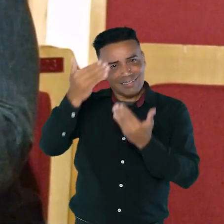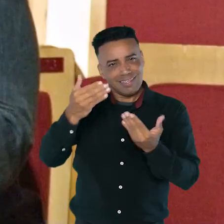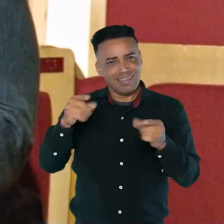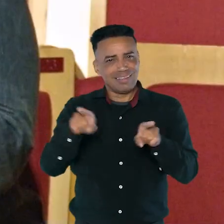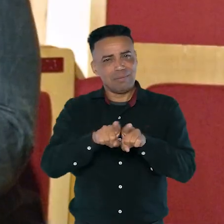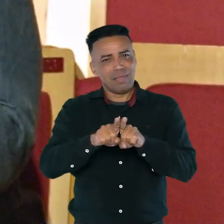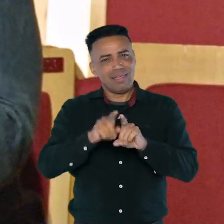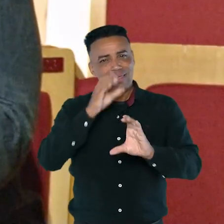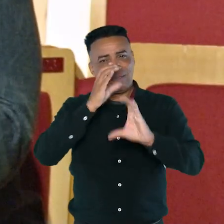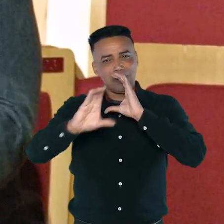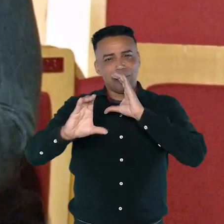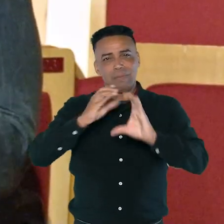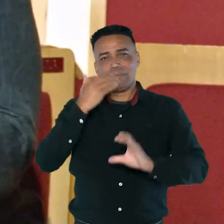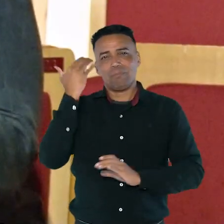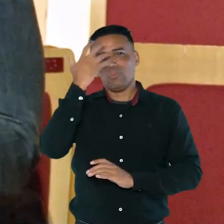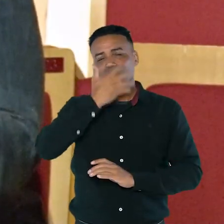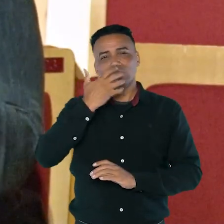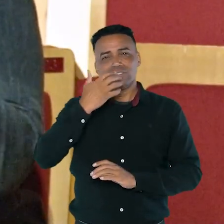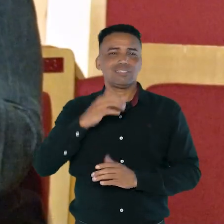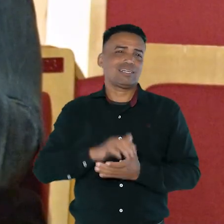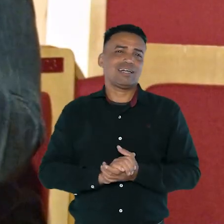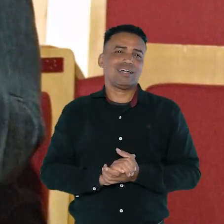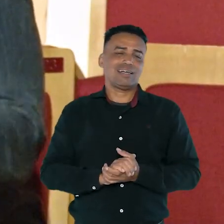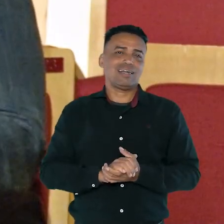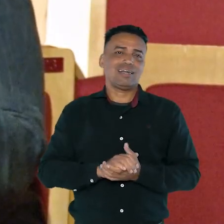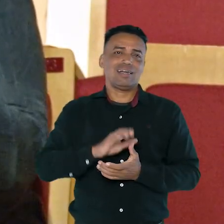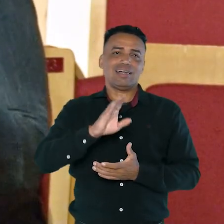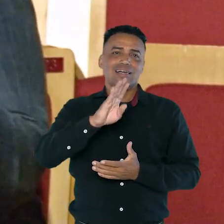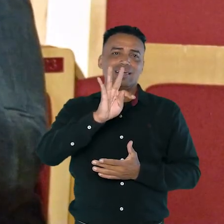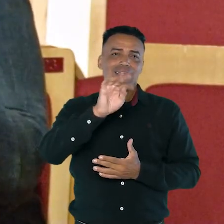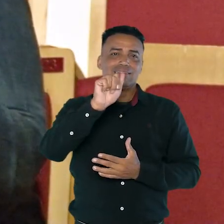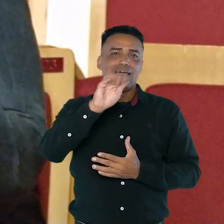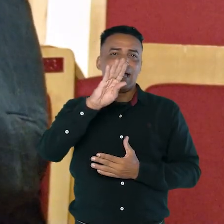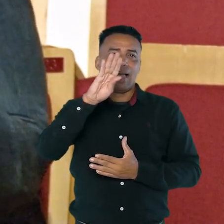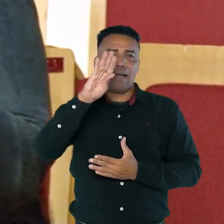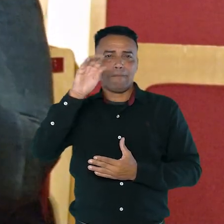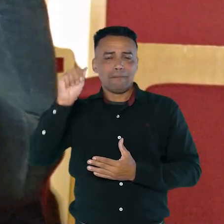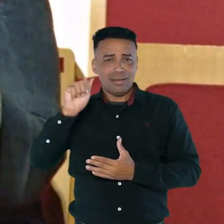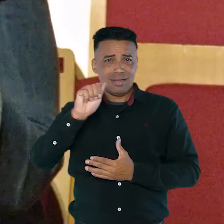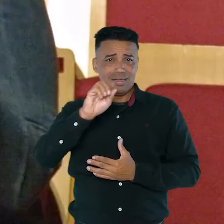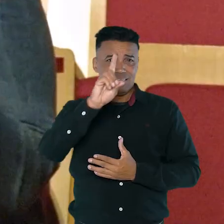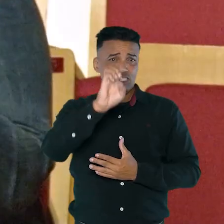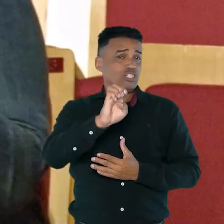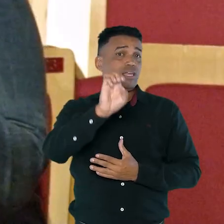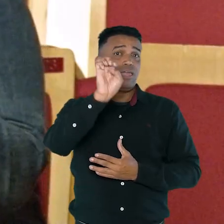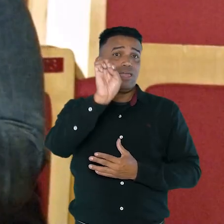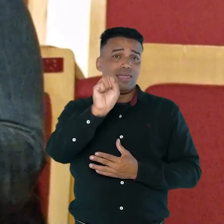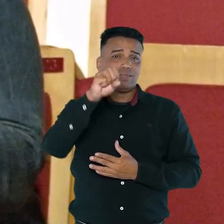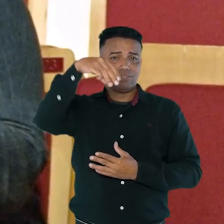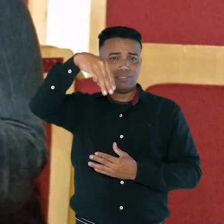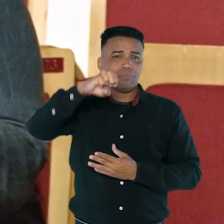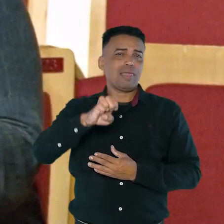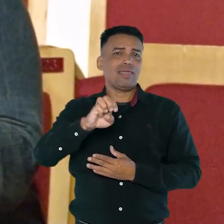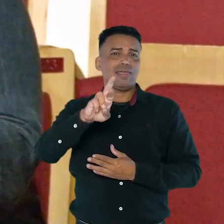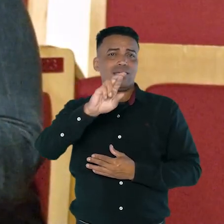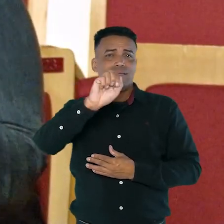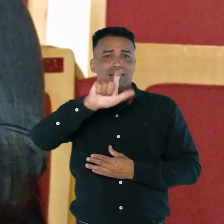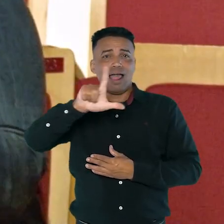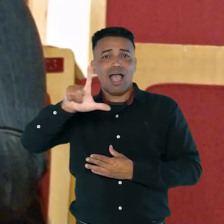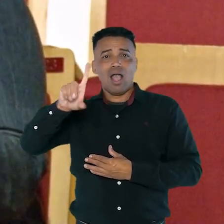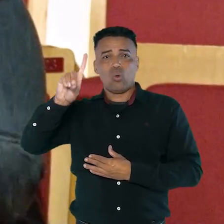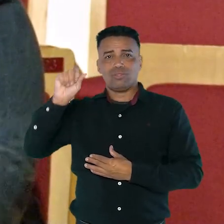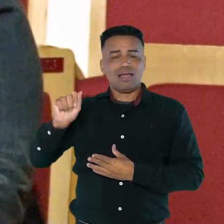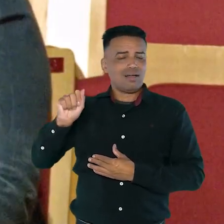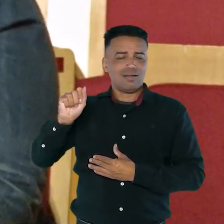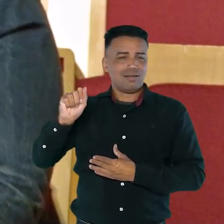essa música, né? Tábua de Esmeralda é um álbum que eu escuto, e Zumbi é uma música, né, que eu